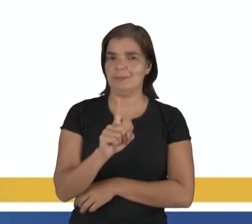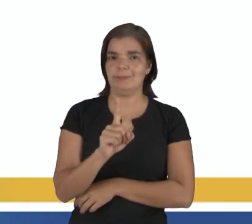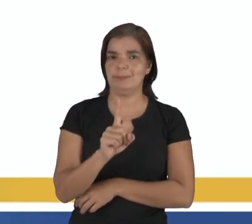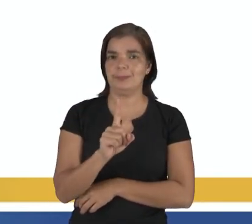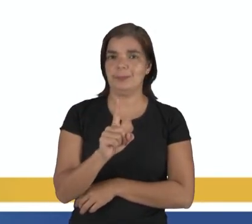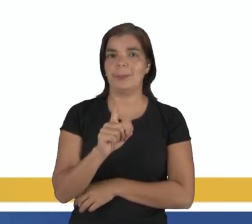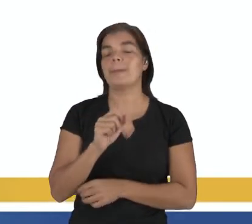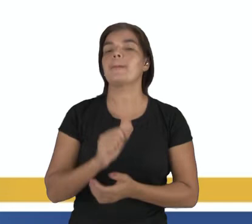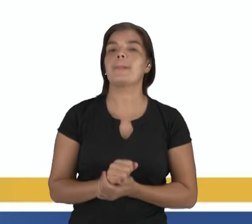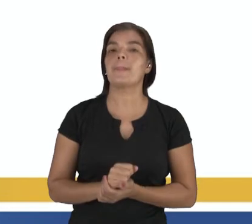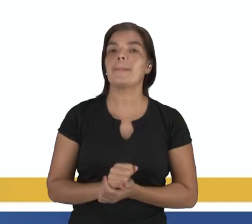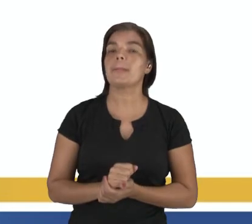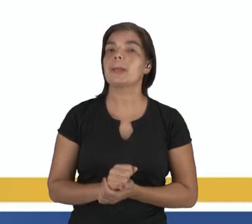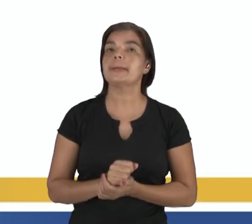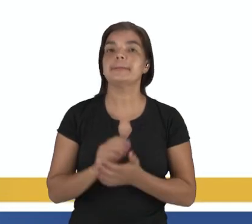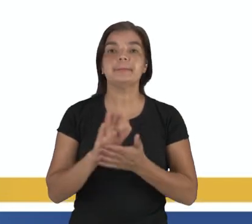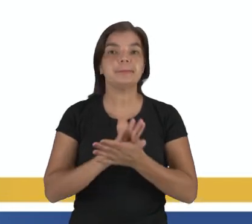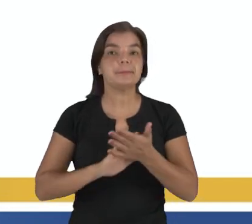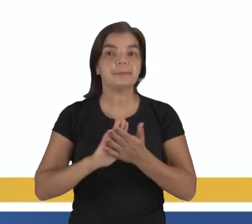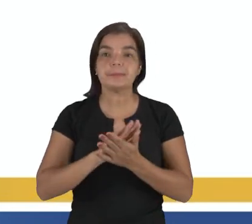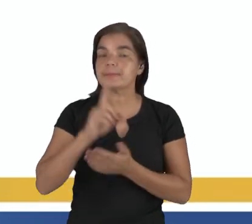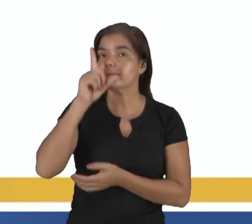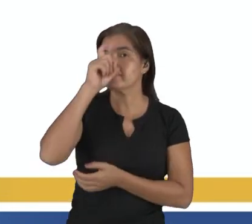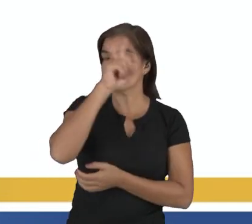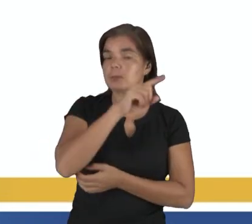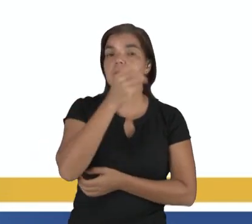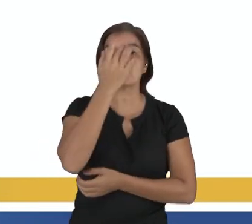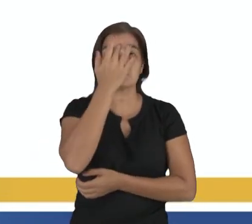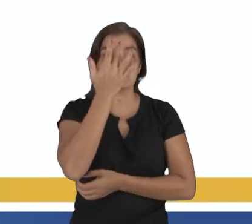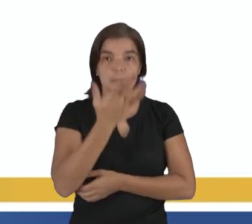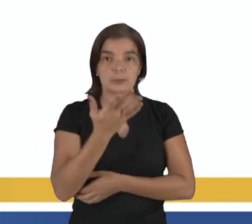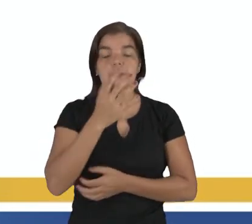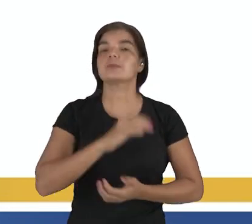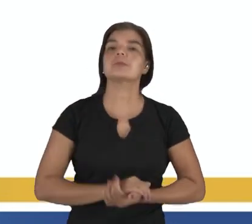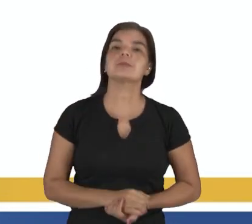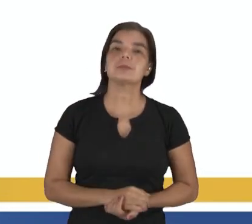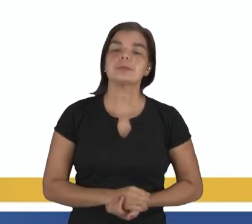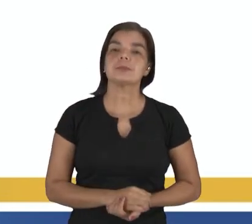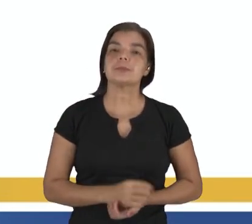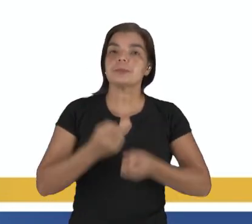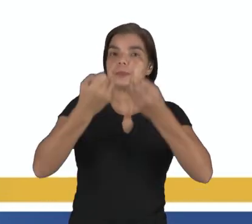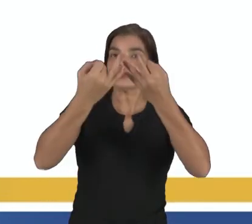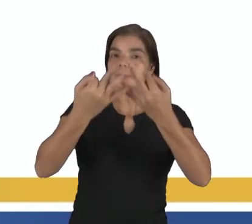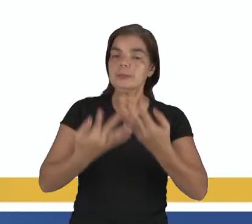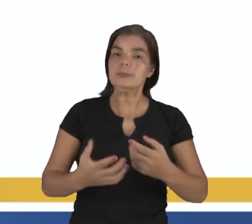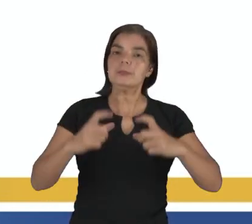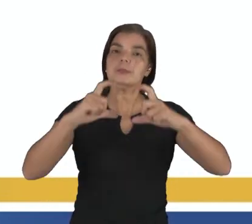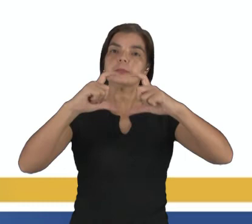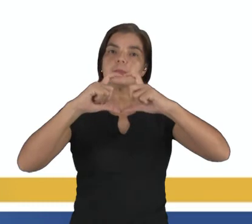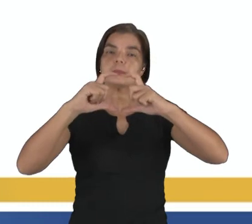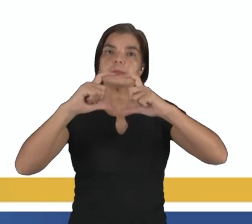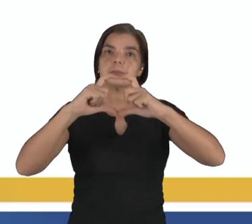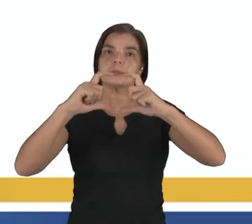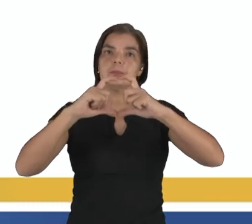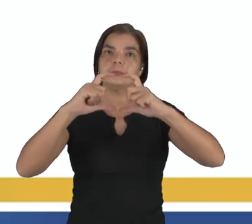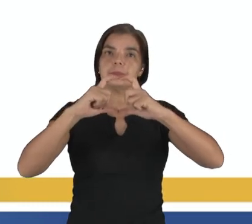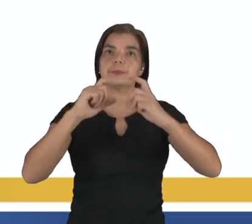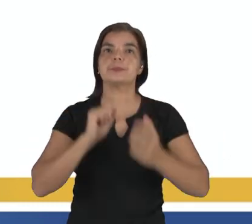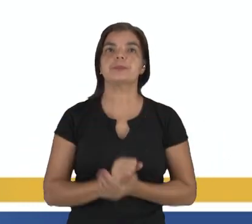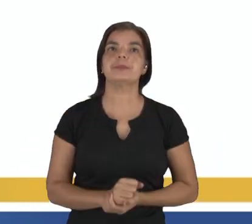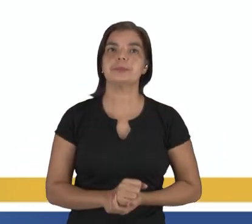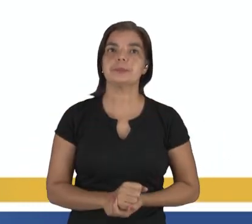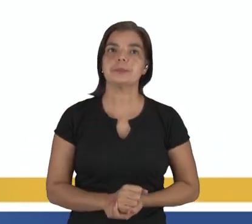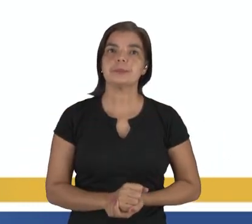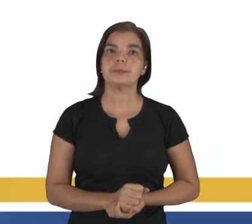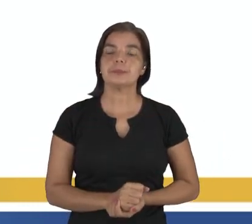tem muita complexibilidade. Ela é fácil. Então, a definição de círculo é